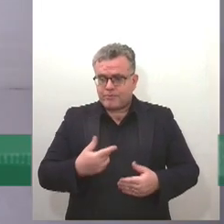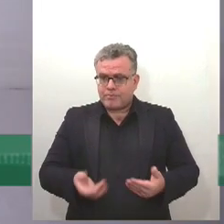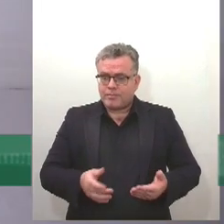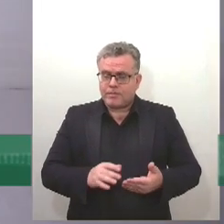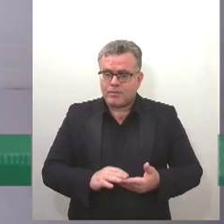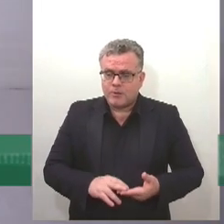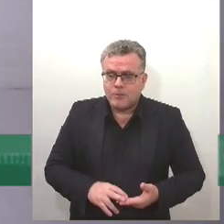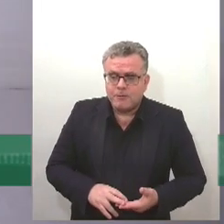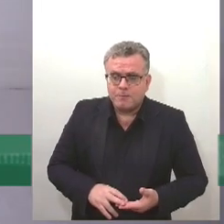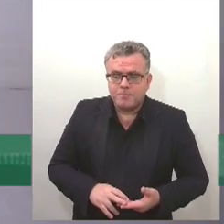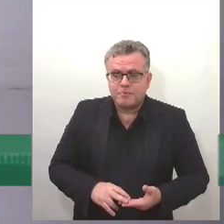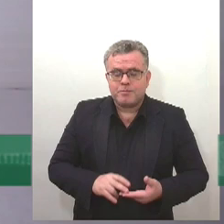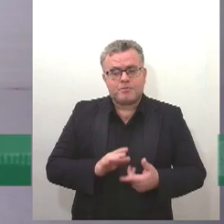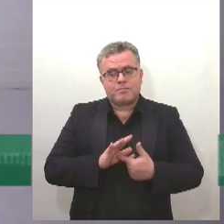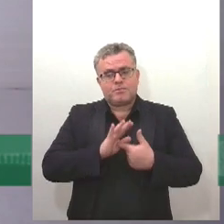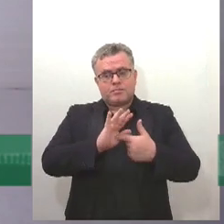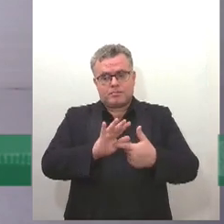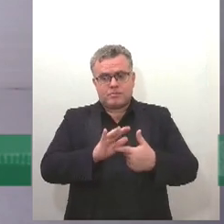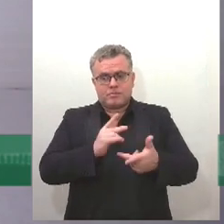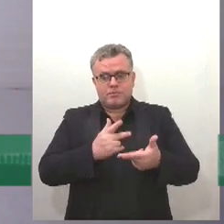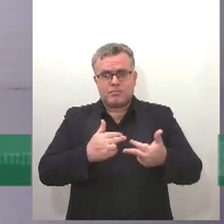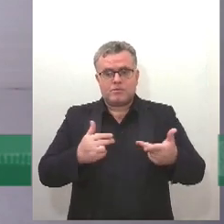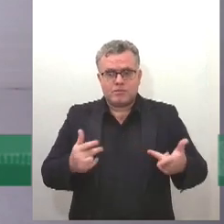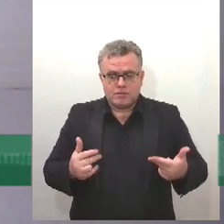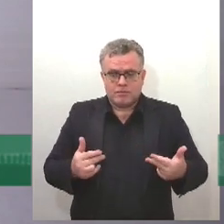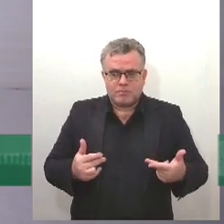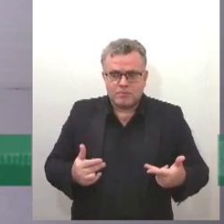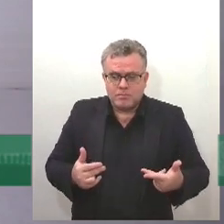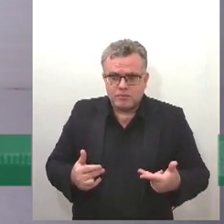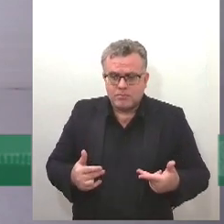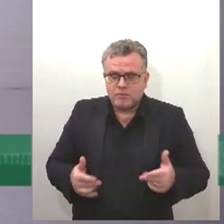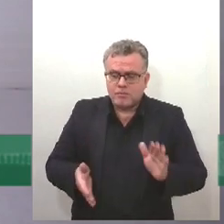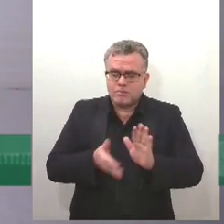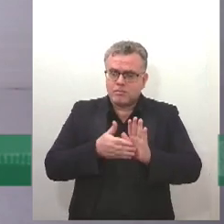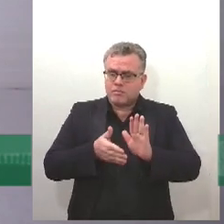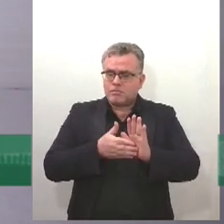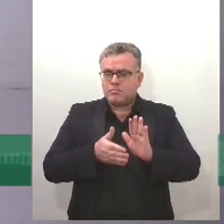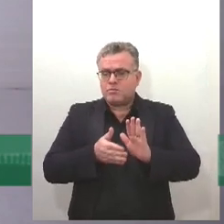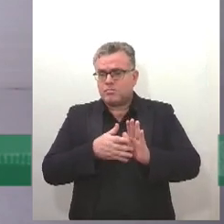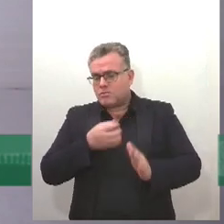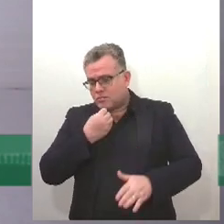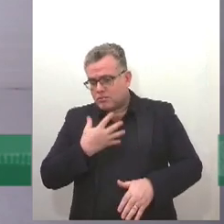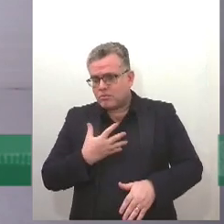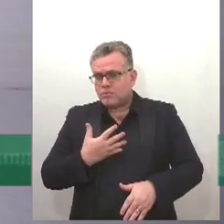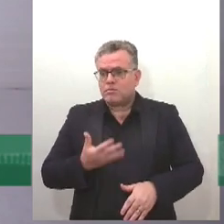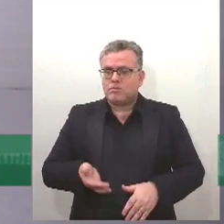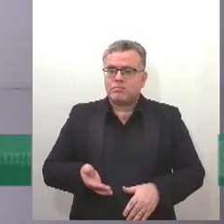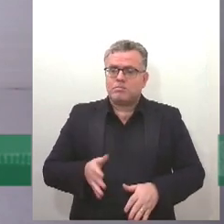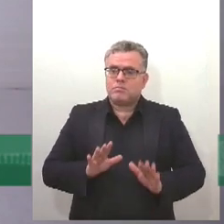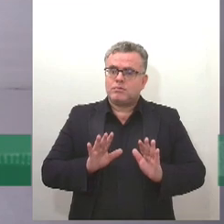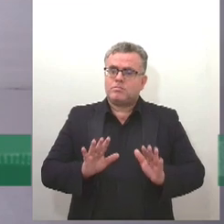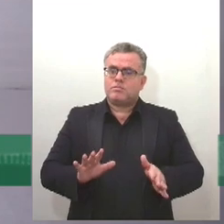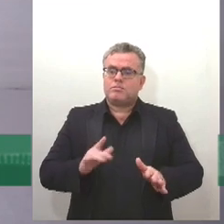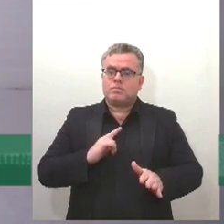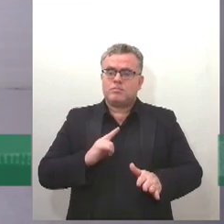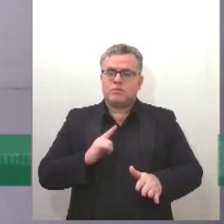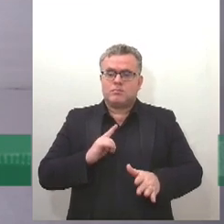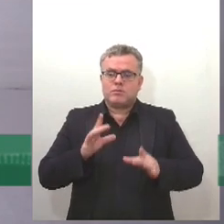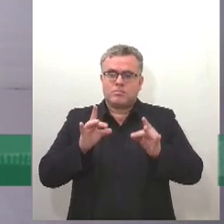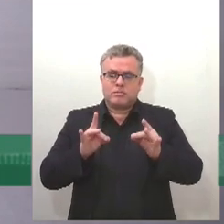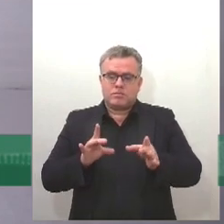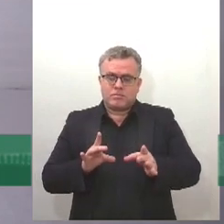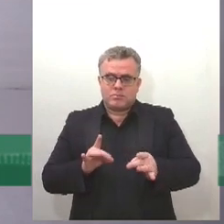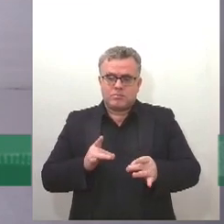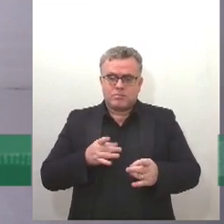né Essas nuances sobre a proposta né positiva mas com todas essas né esses parâmetros aí sobre os